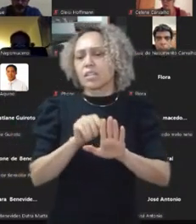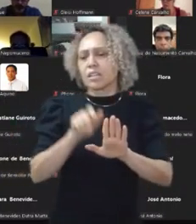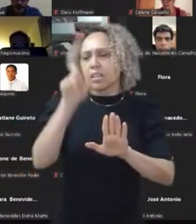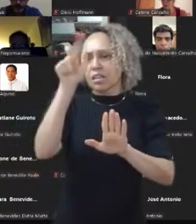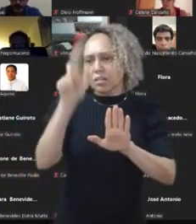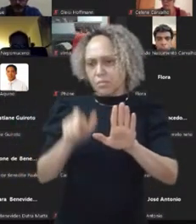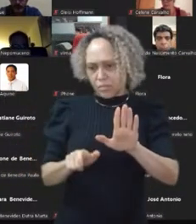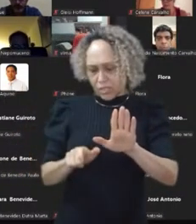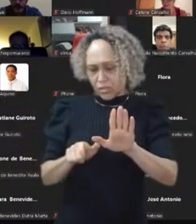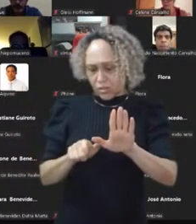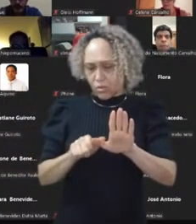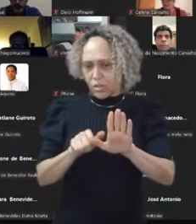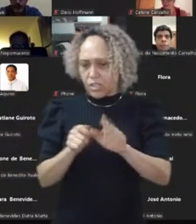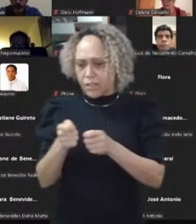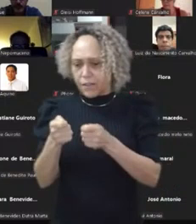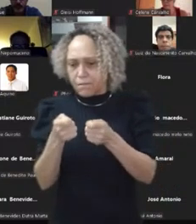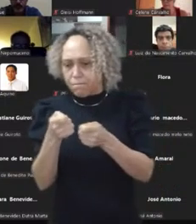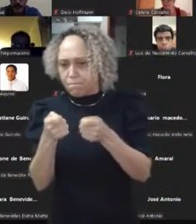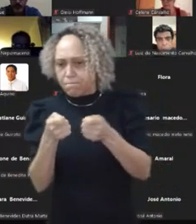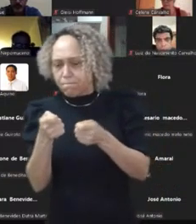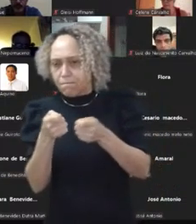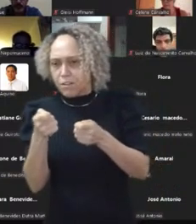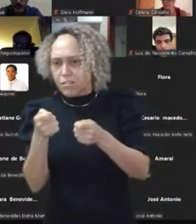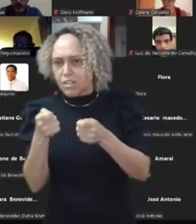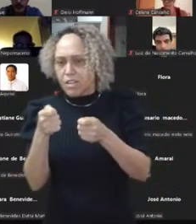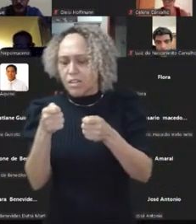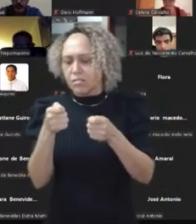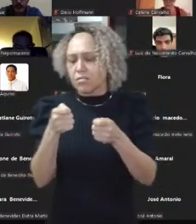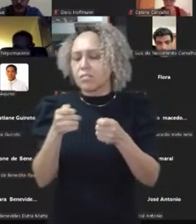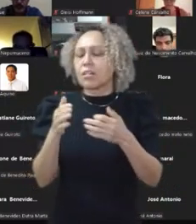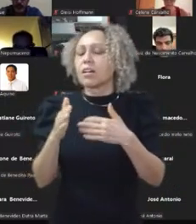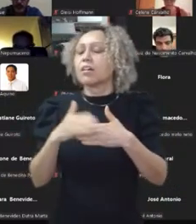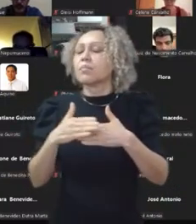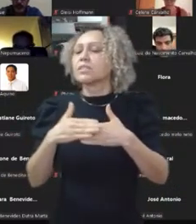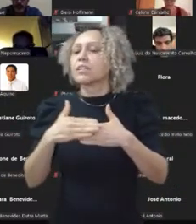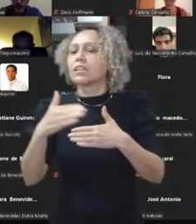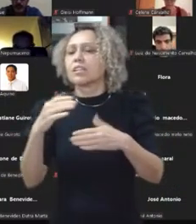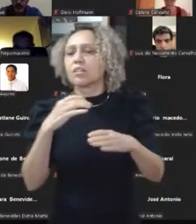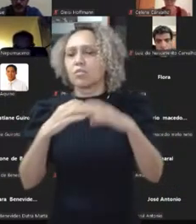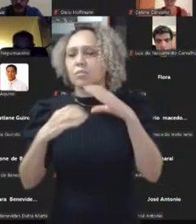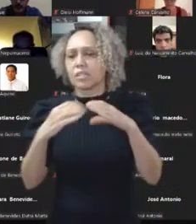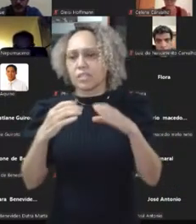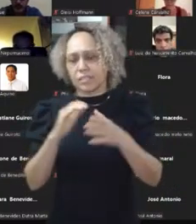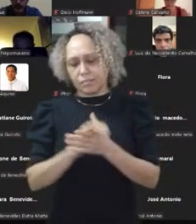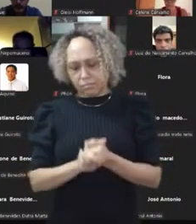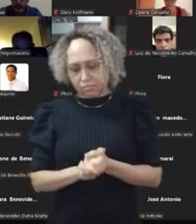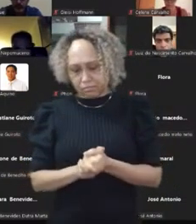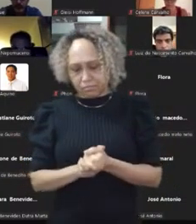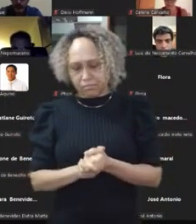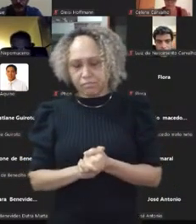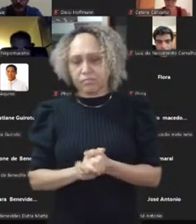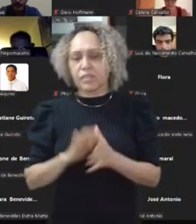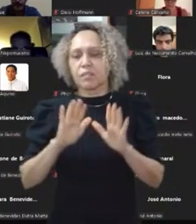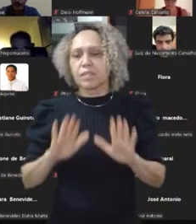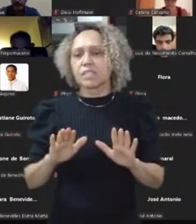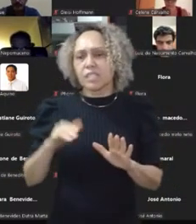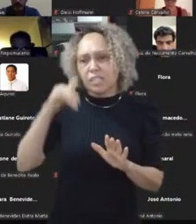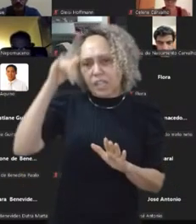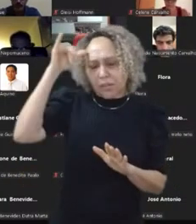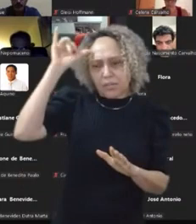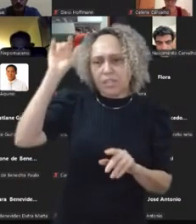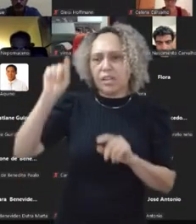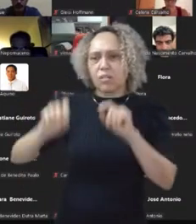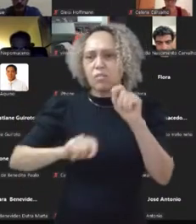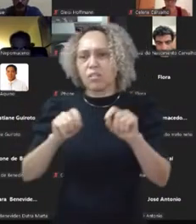moldado A partir dessa comunicação que eu falo isso pra gente fugir um pouco de um certo paradigma